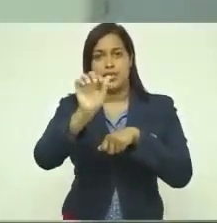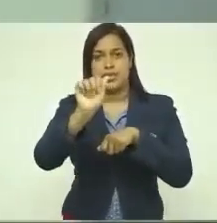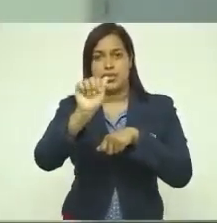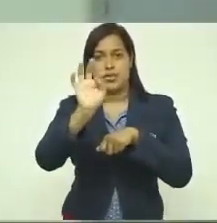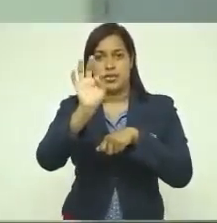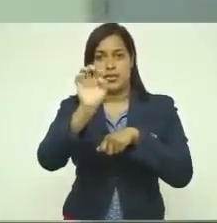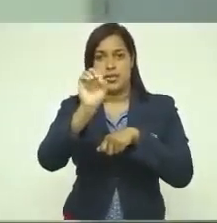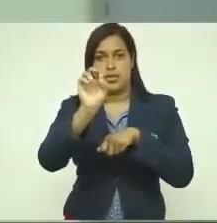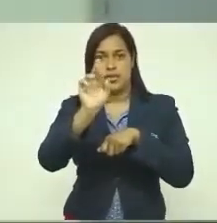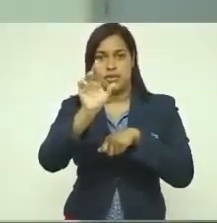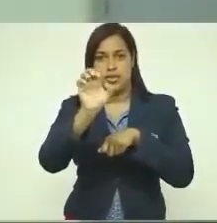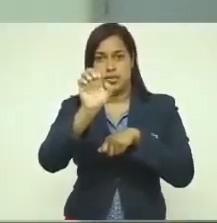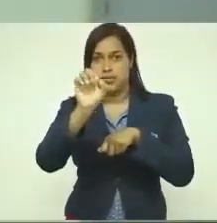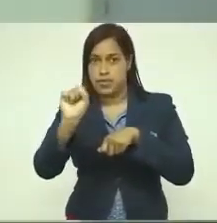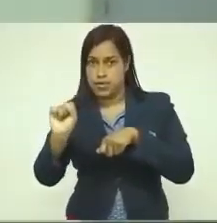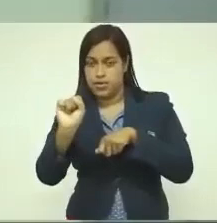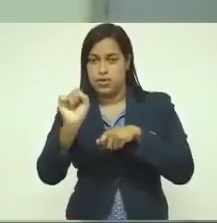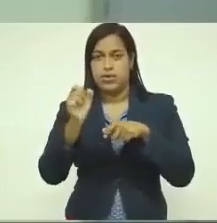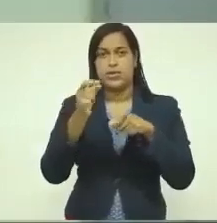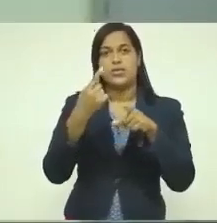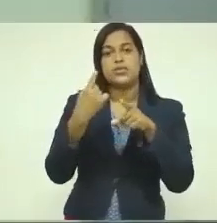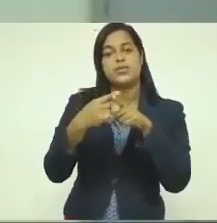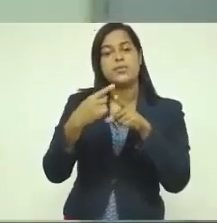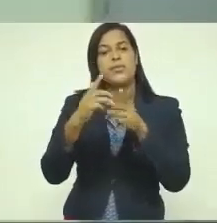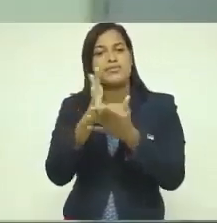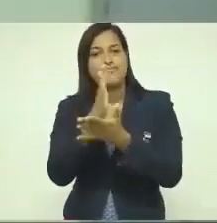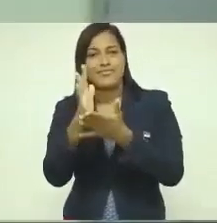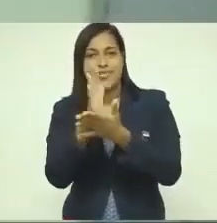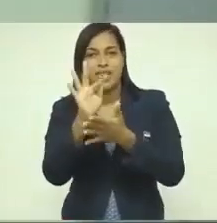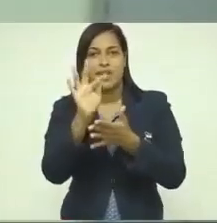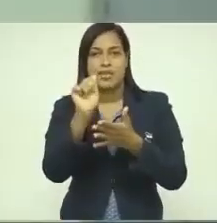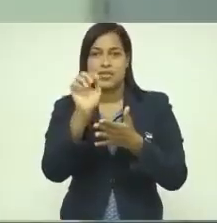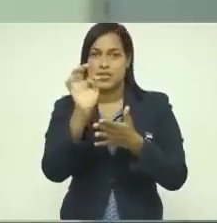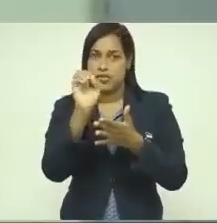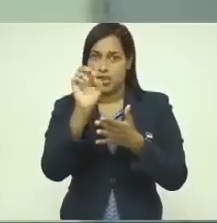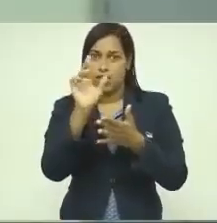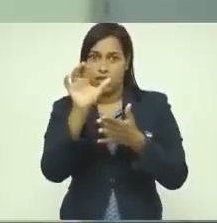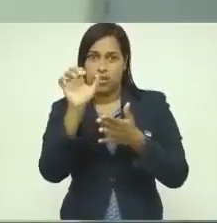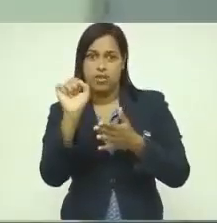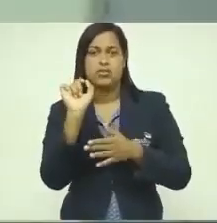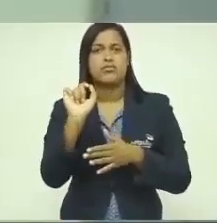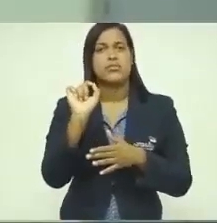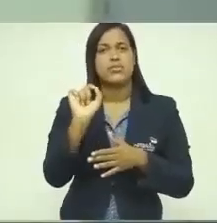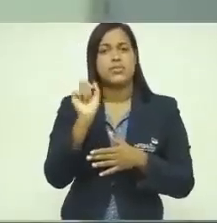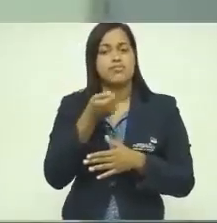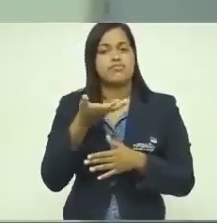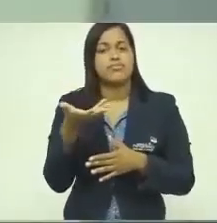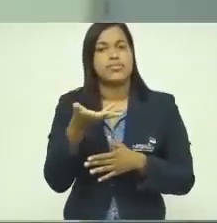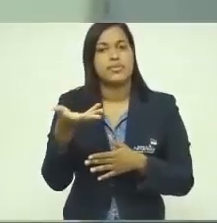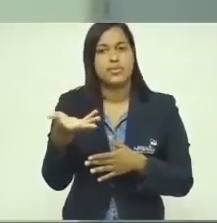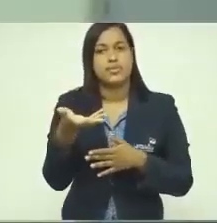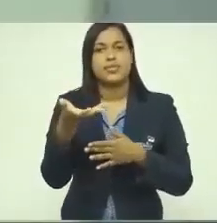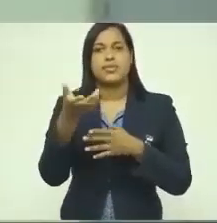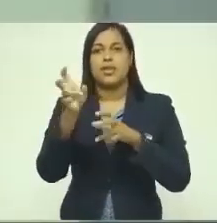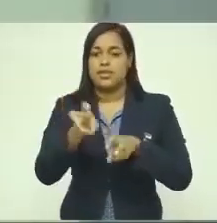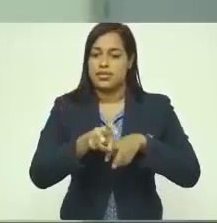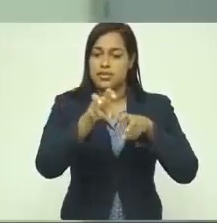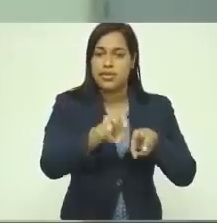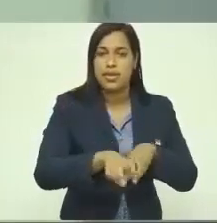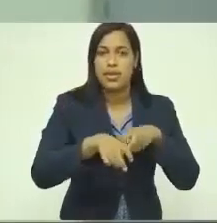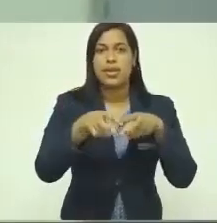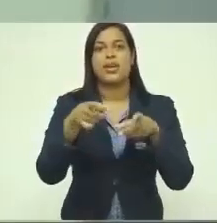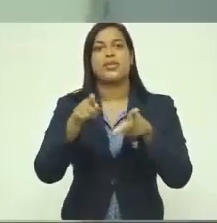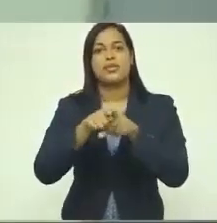onde são comercializados os fatores produtivos. E o que são esses fatores produtivos? A terra,